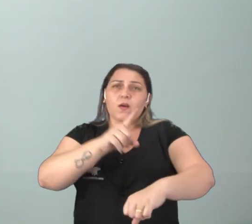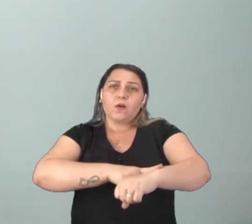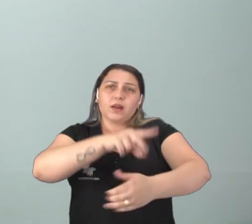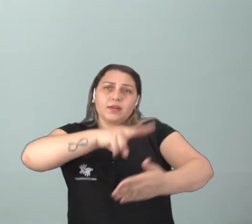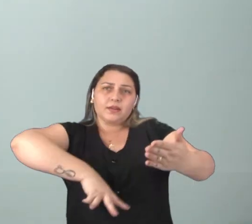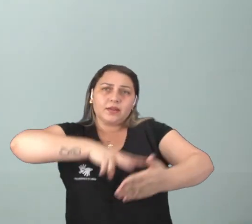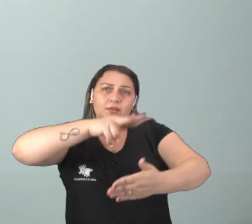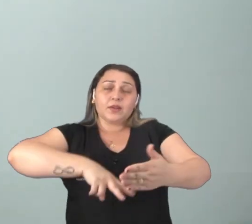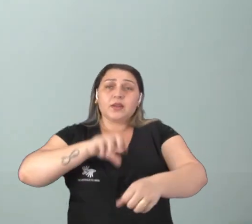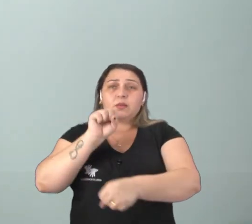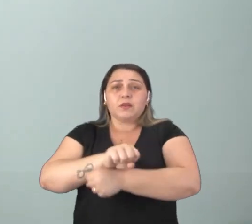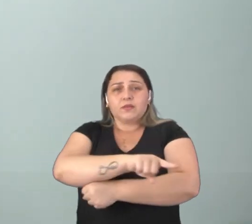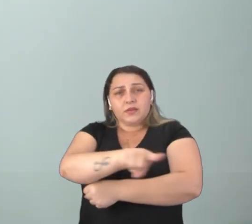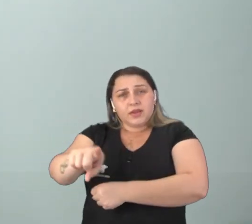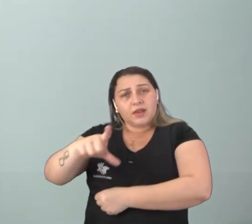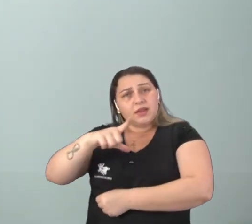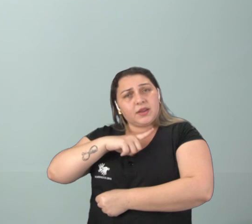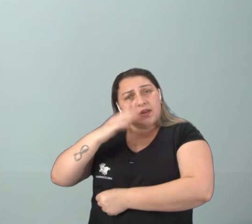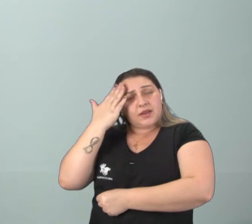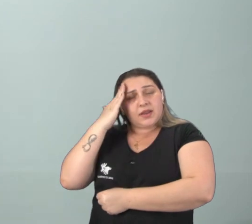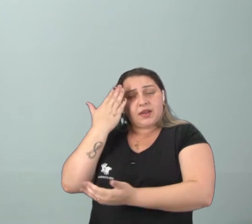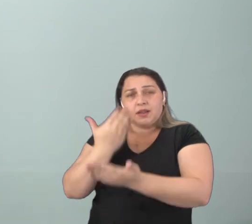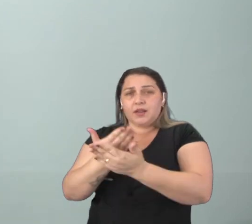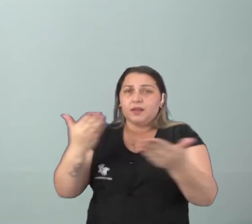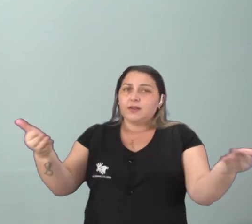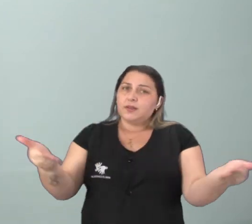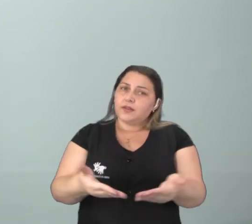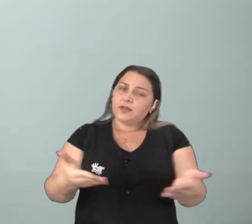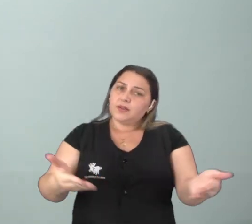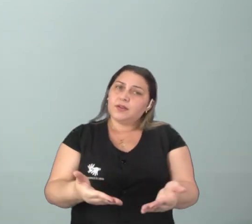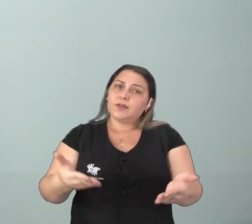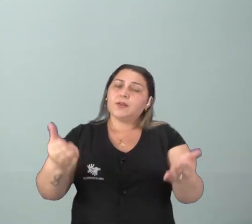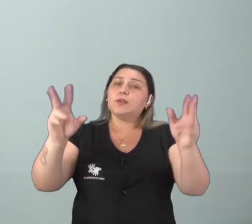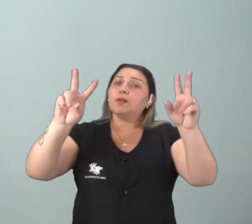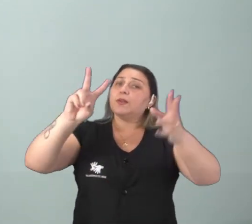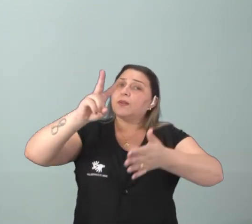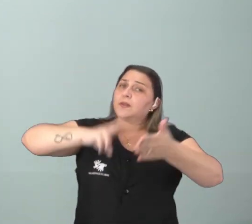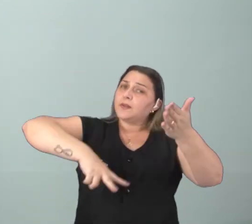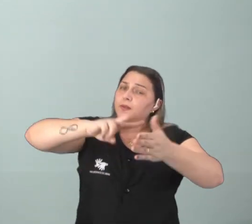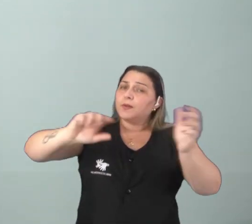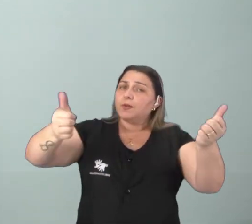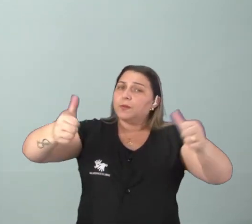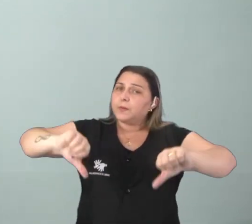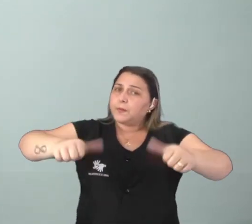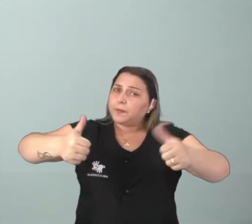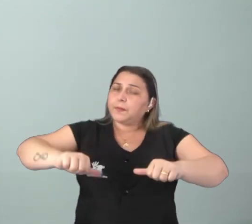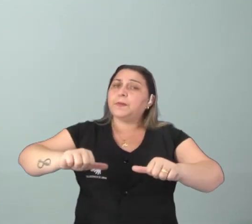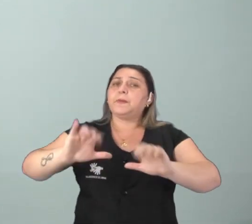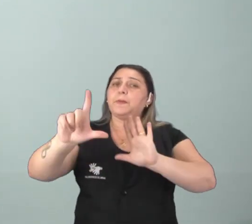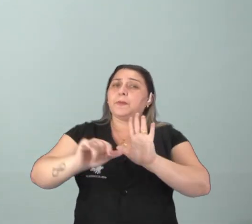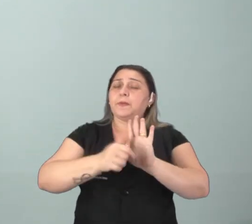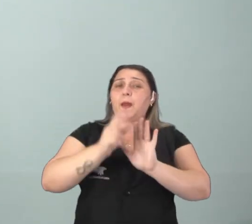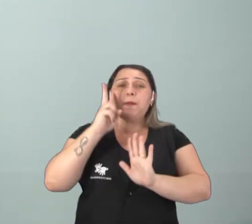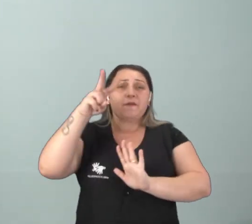leituras. Espero que vocês tenham entendido nossa aula de hoje sobre análise e leitura de microcontos.